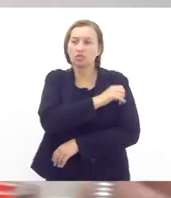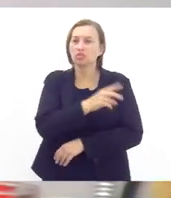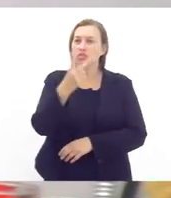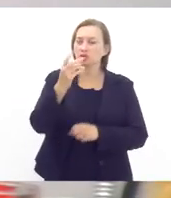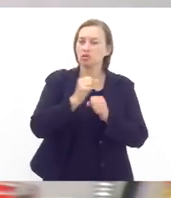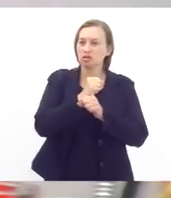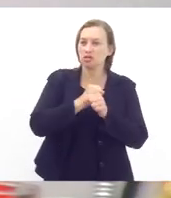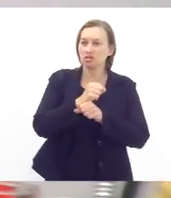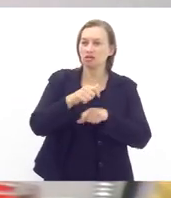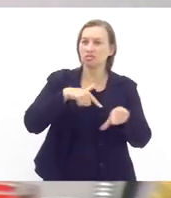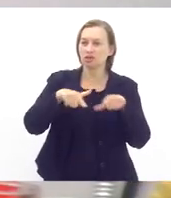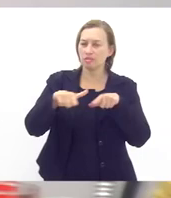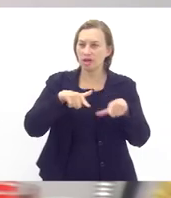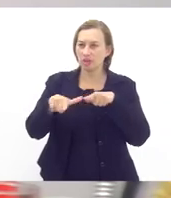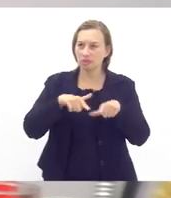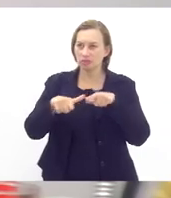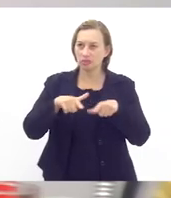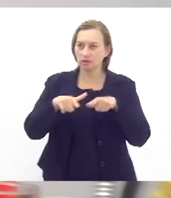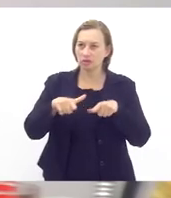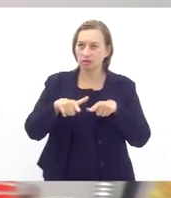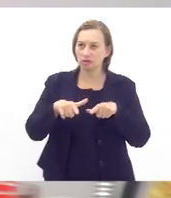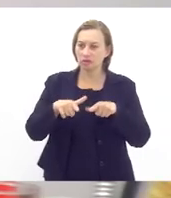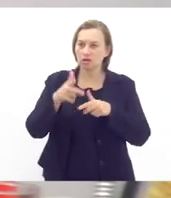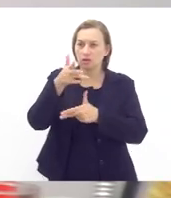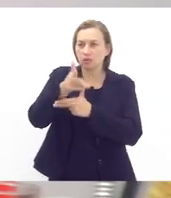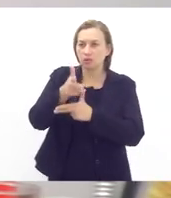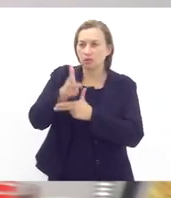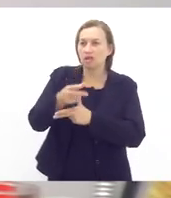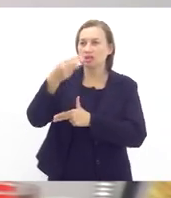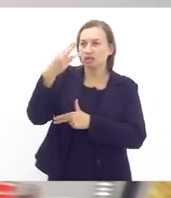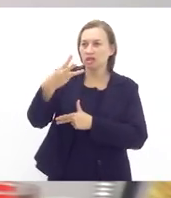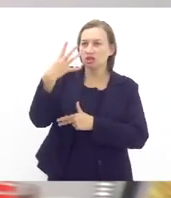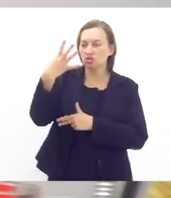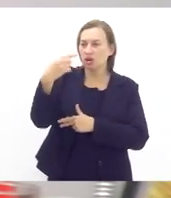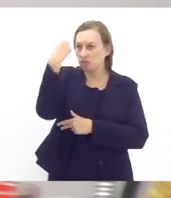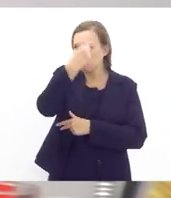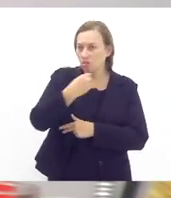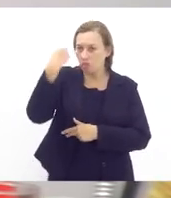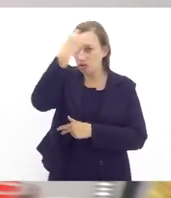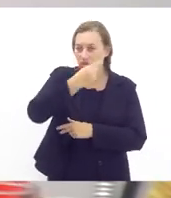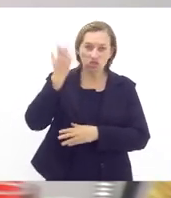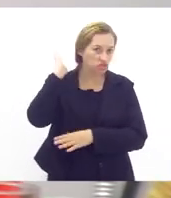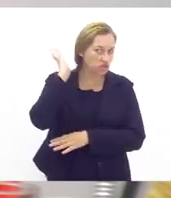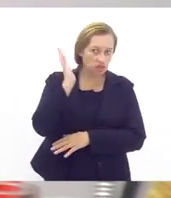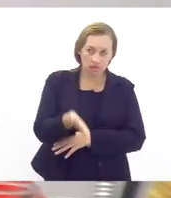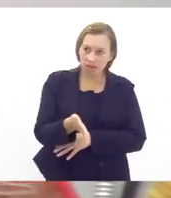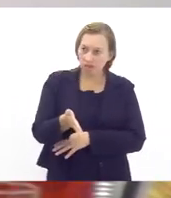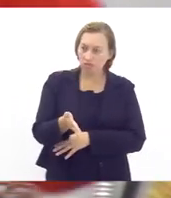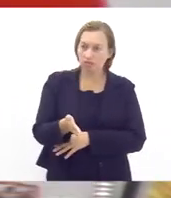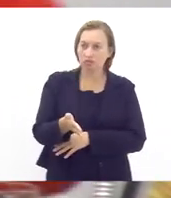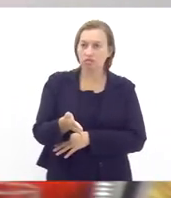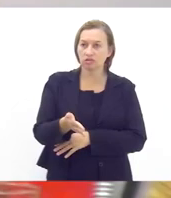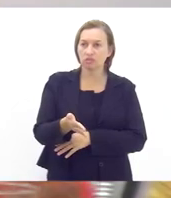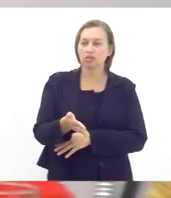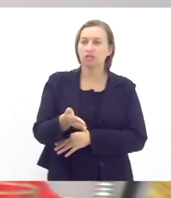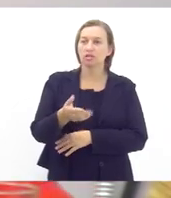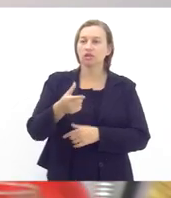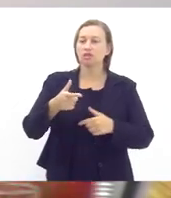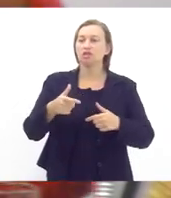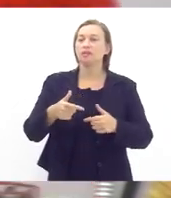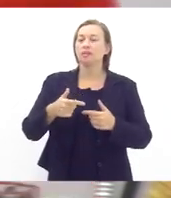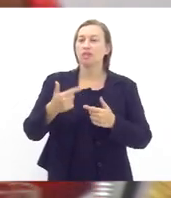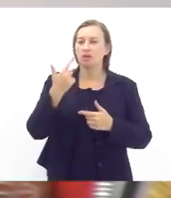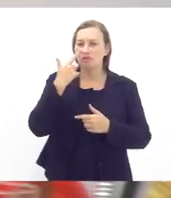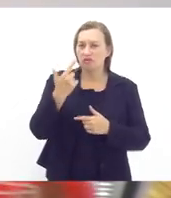anos trabalhando com lives de três quatro horas assim direto veta cara crachá cara